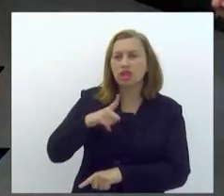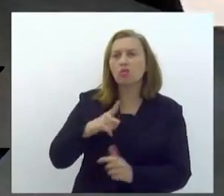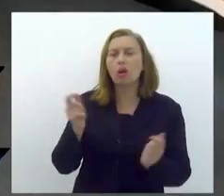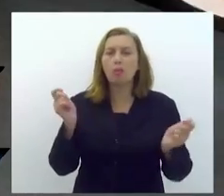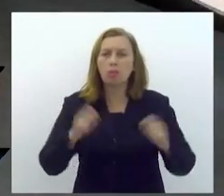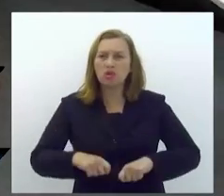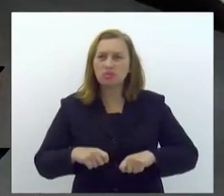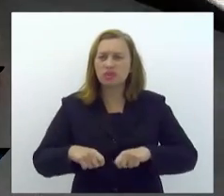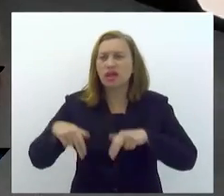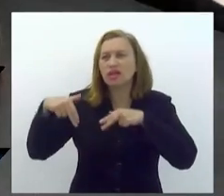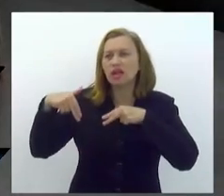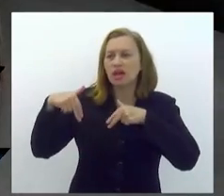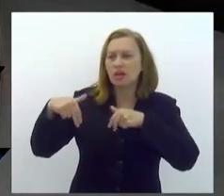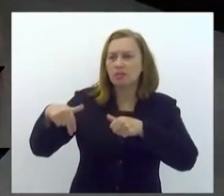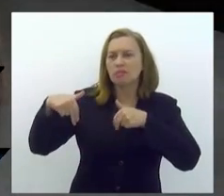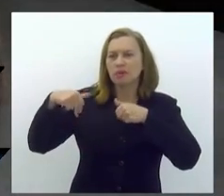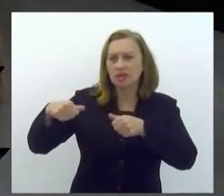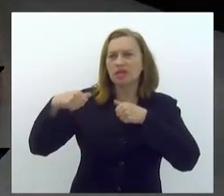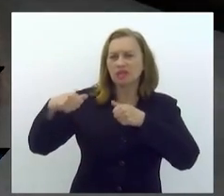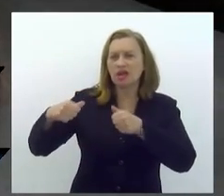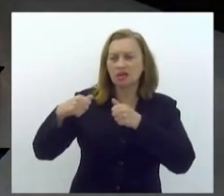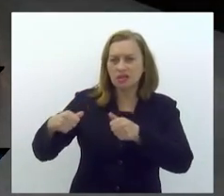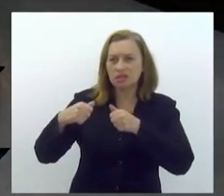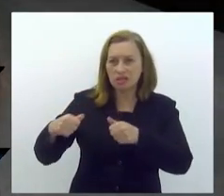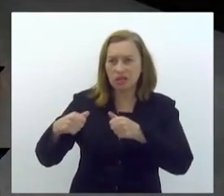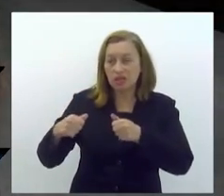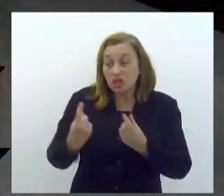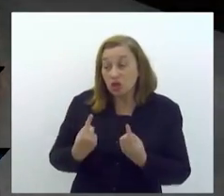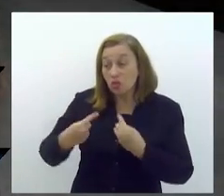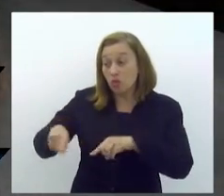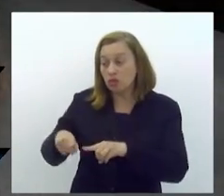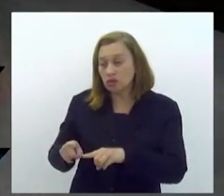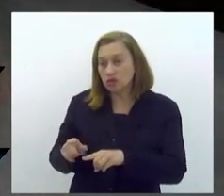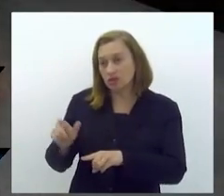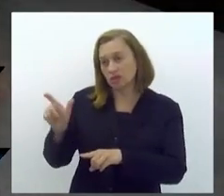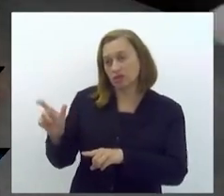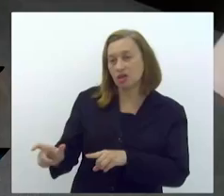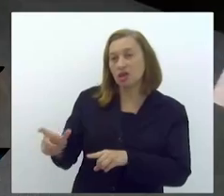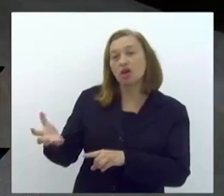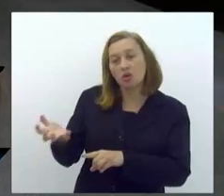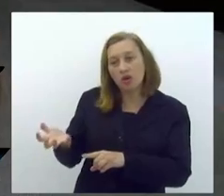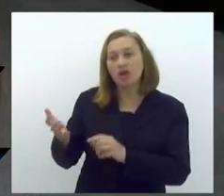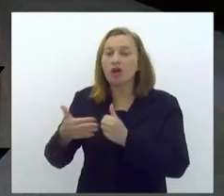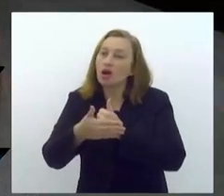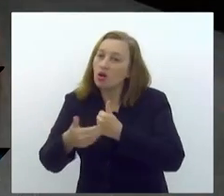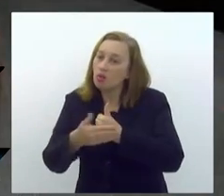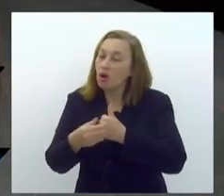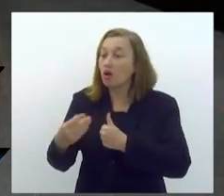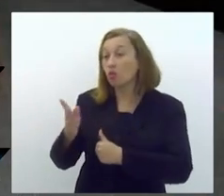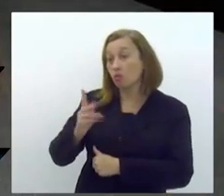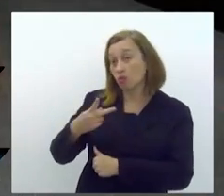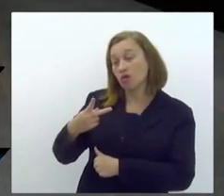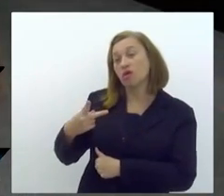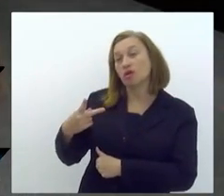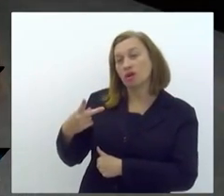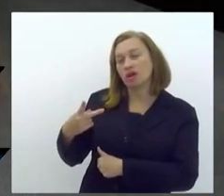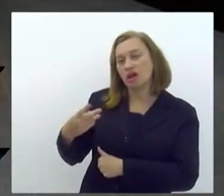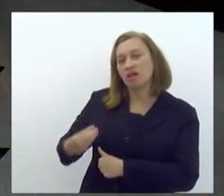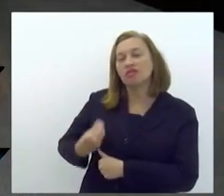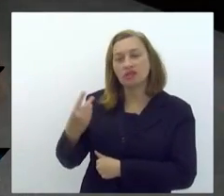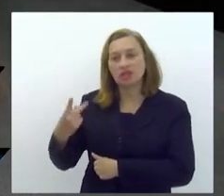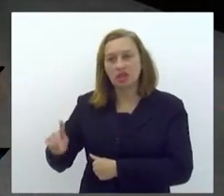uma militância é ir até lá para confrontar com eles eu quero acalmar o coração deles que isso não haverá